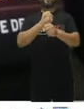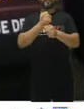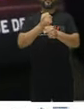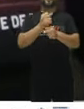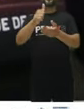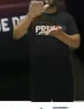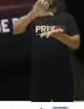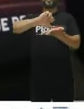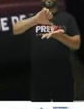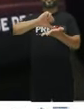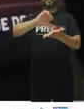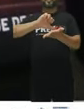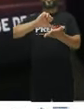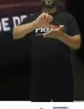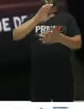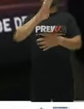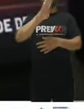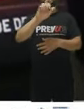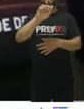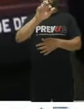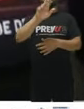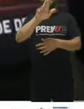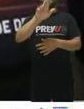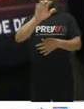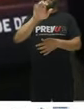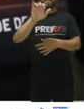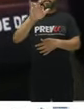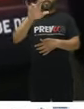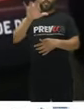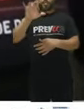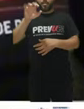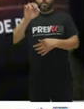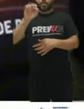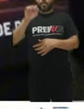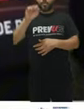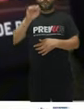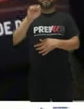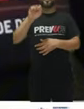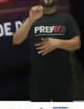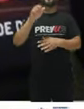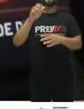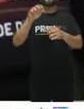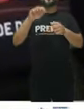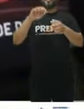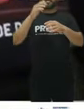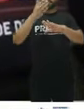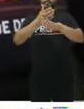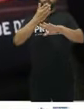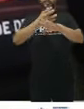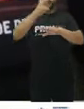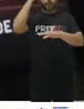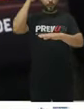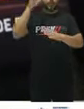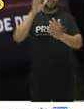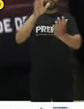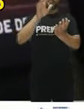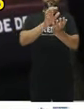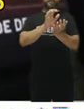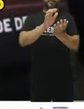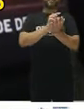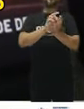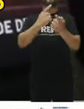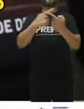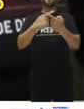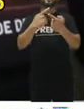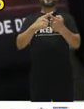Barreiros e adentrei no programa o ano passado por seleção simplificada na